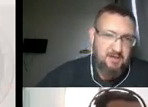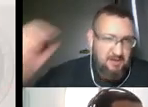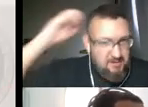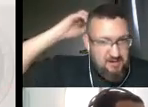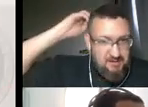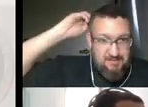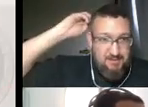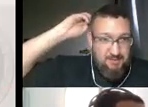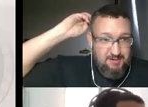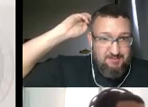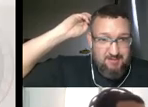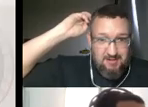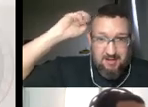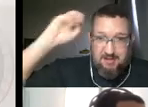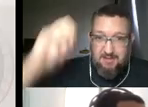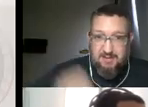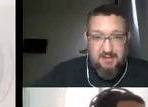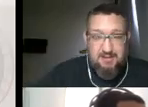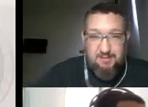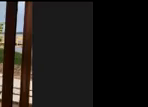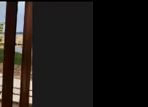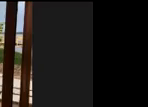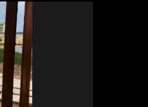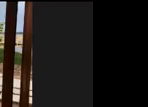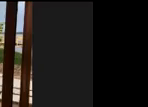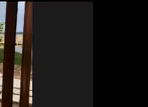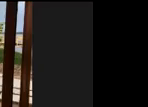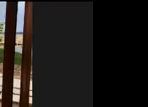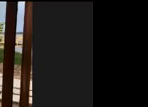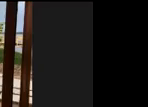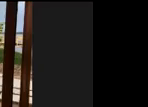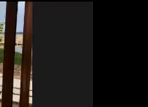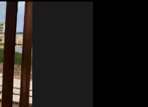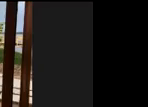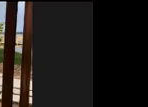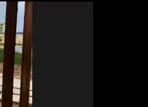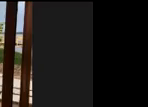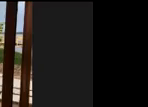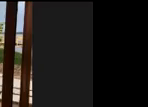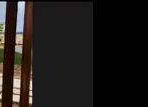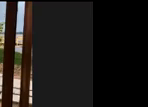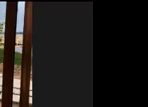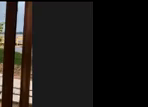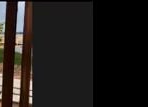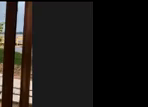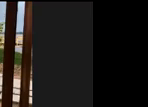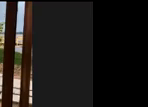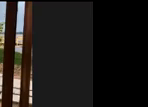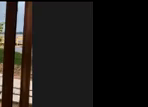Muito obrigado, André. Acho que foi fantástica a apresentação. Extremamente atual, né?